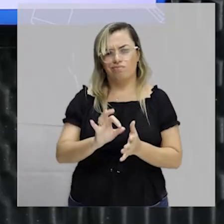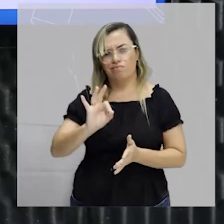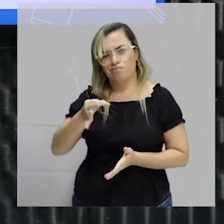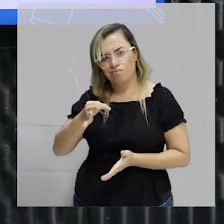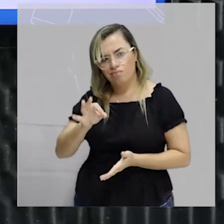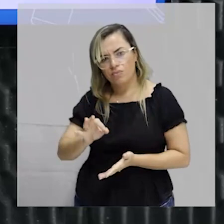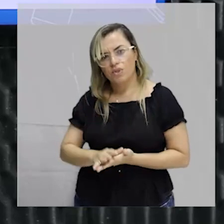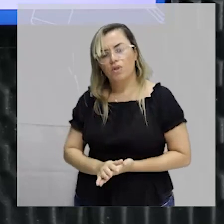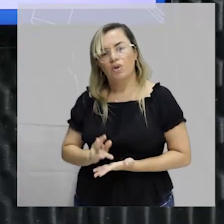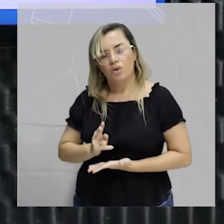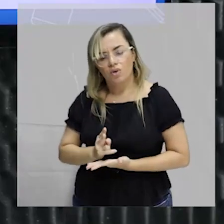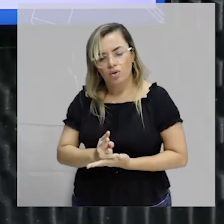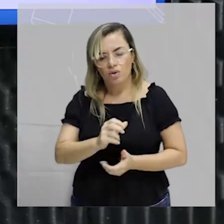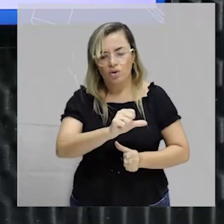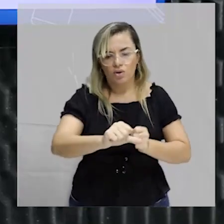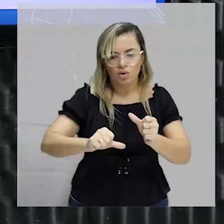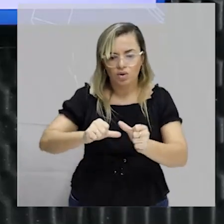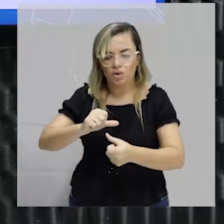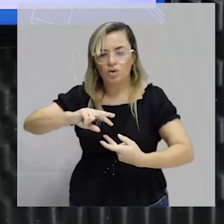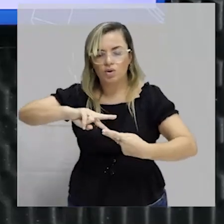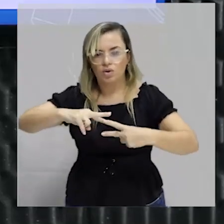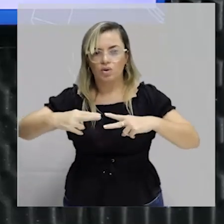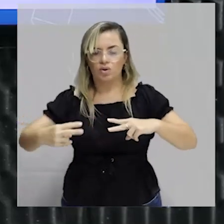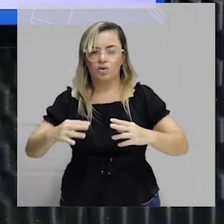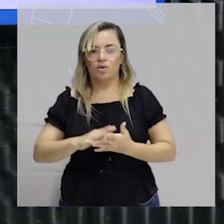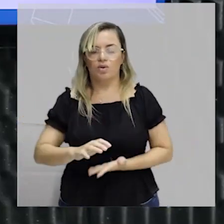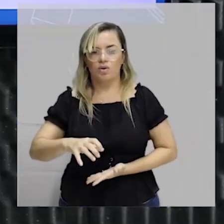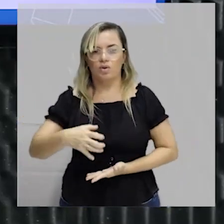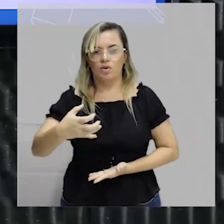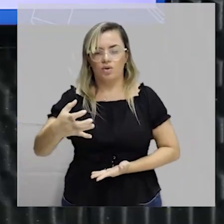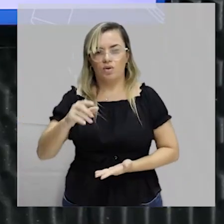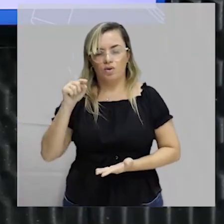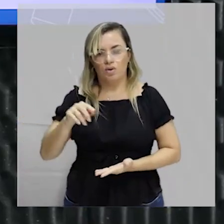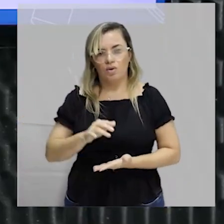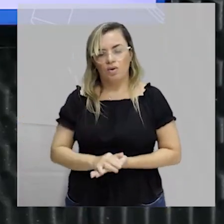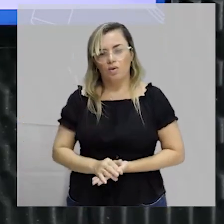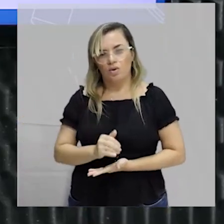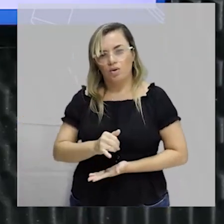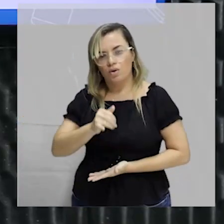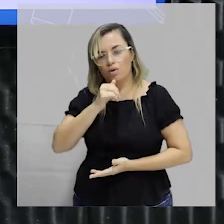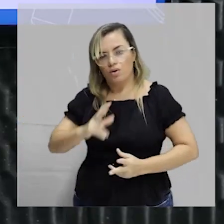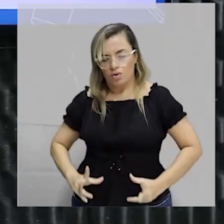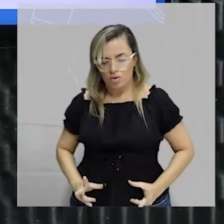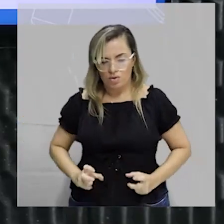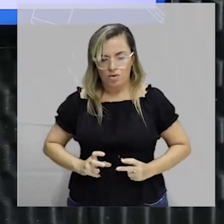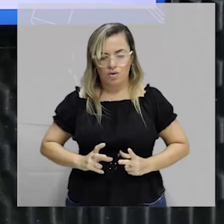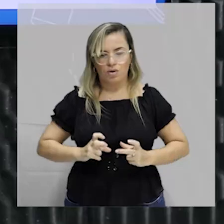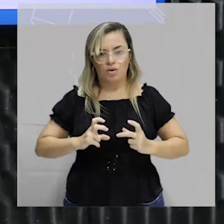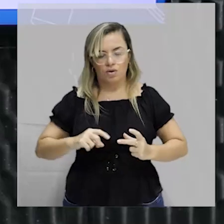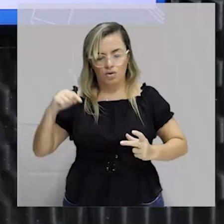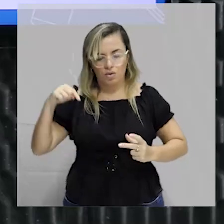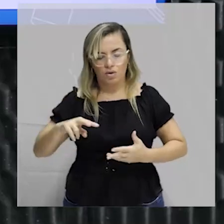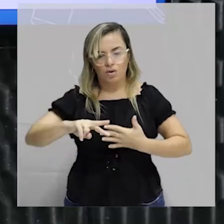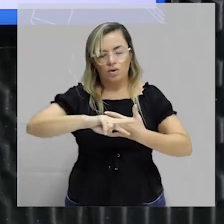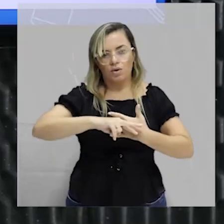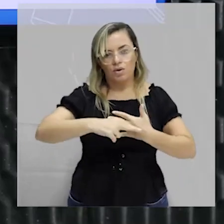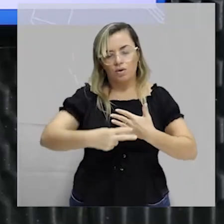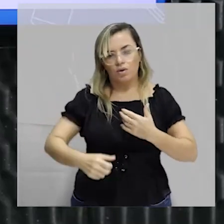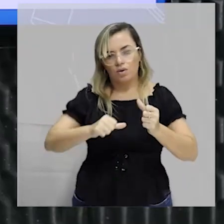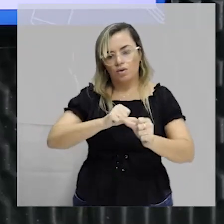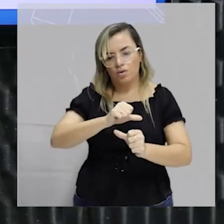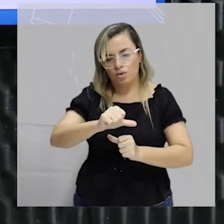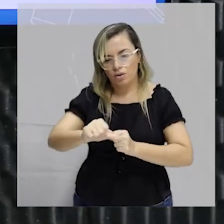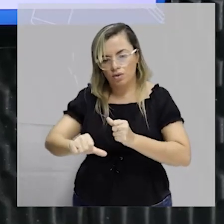acontecendo. Essas mutações genéticas elas acontecem, tanto é que a gente vê pessoas com câncer. O câncer ele é resultante de